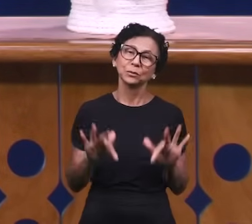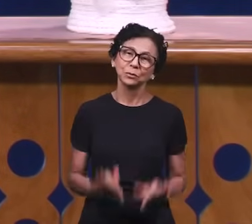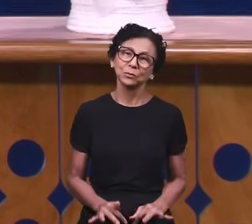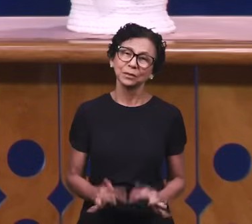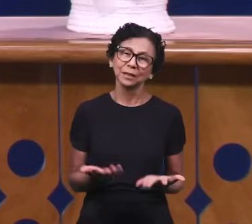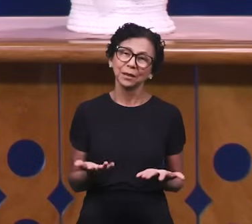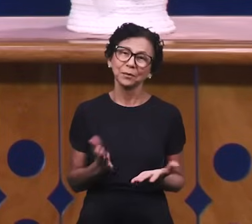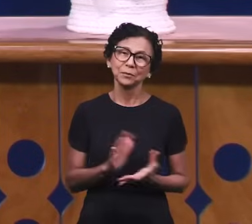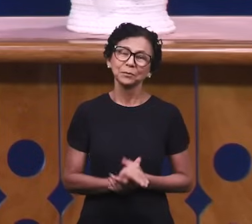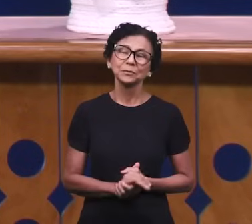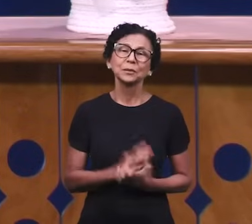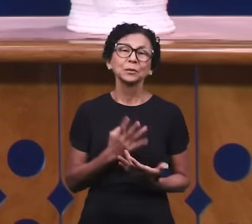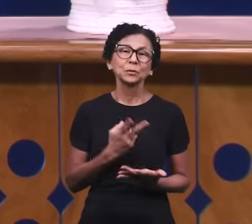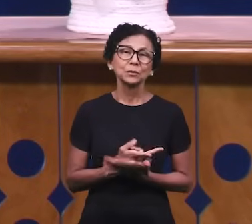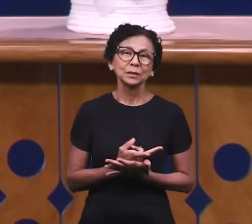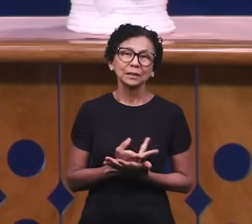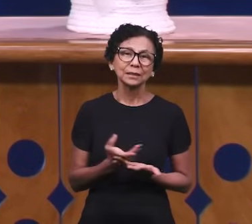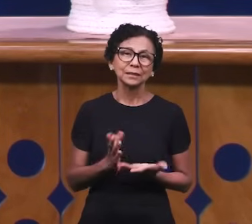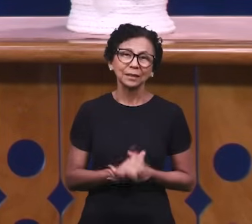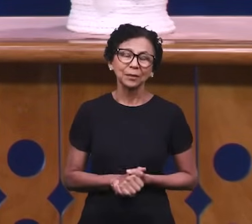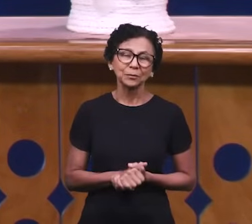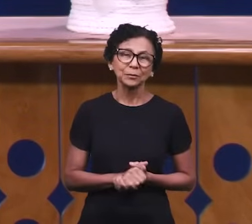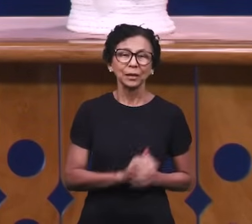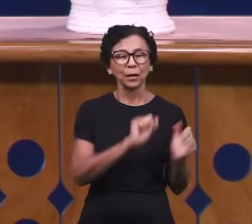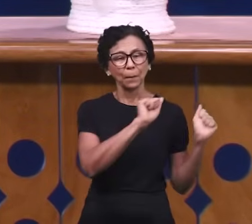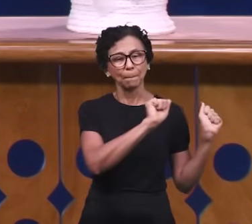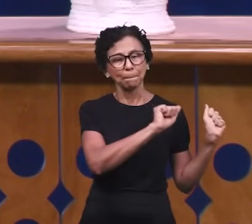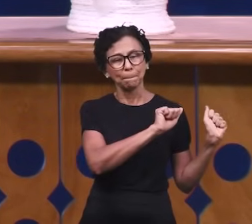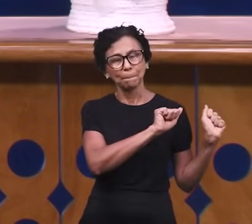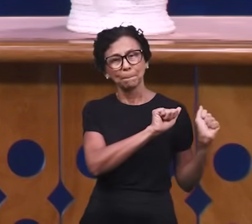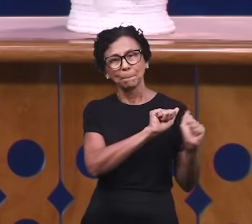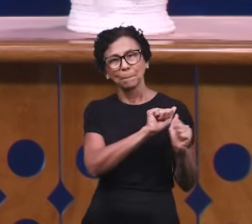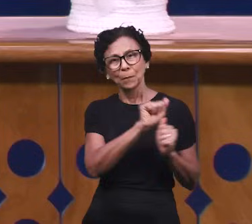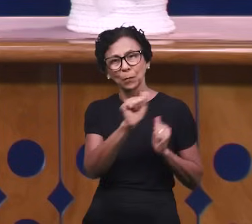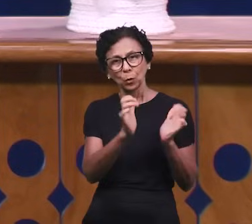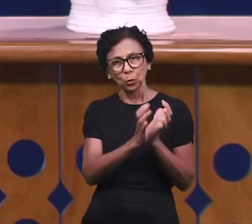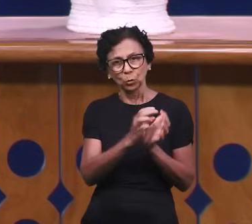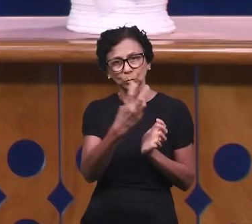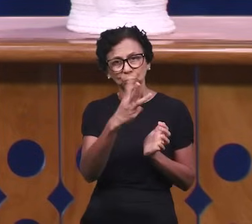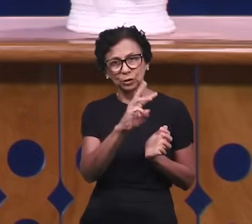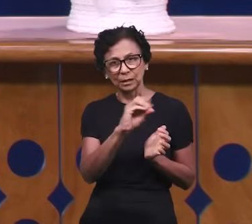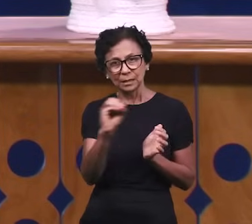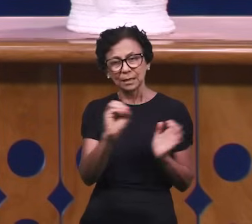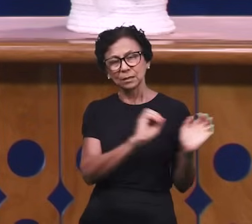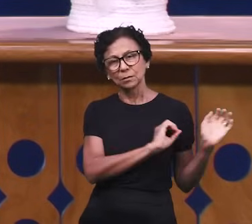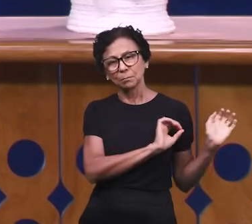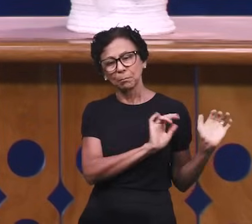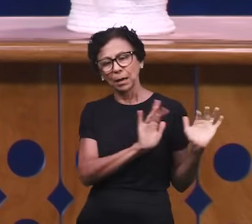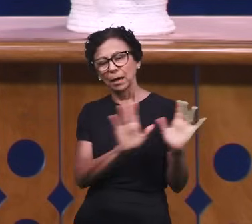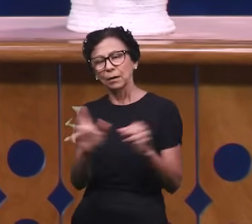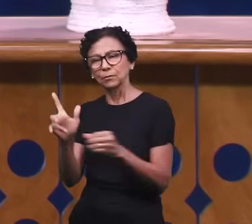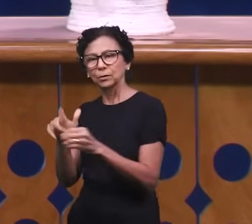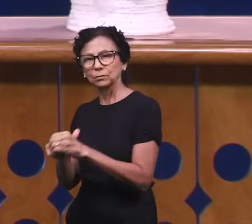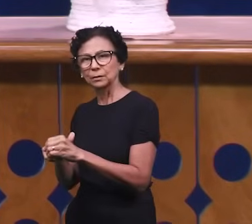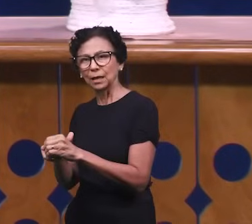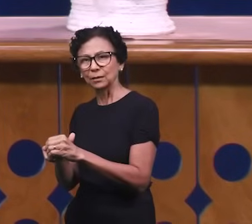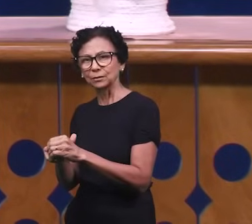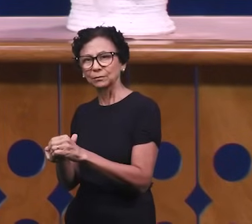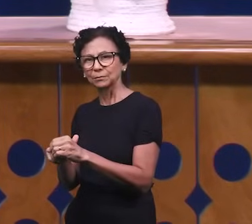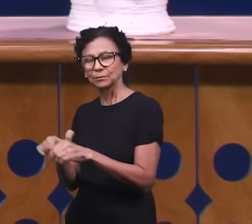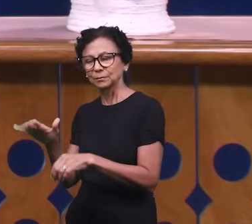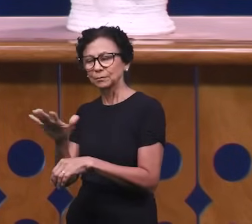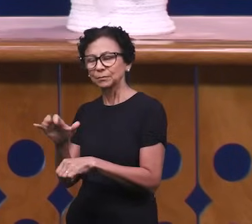Ora, o final de tudo, o propósito de tudo, toda finalidade nossa seja o quê? Voltar para